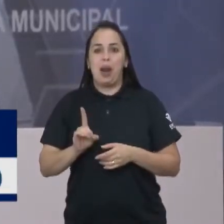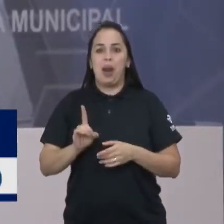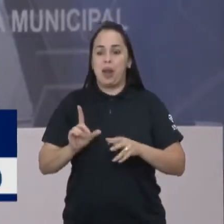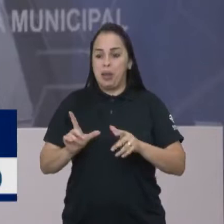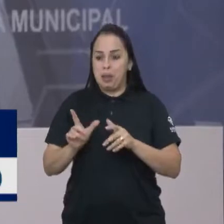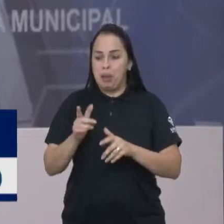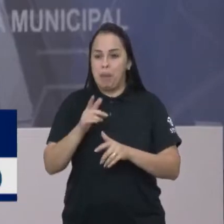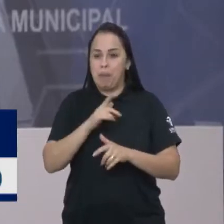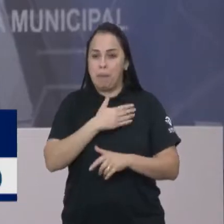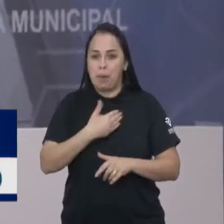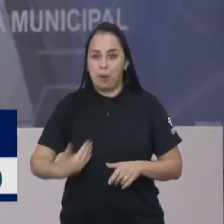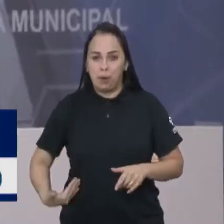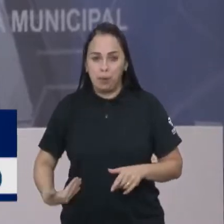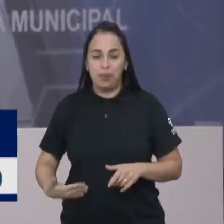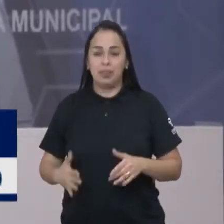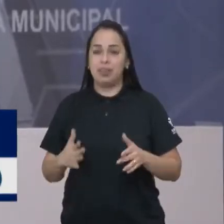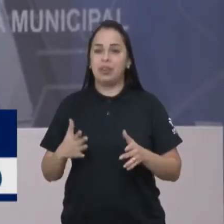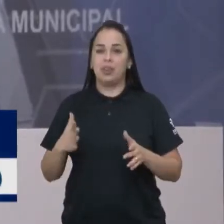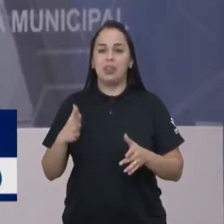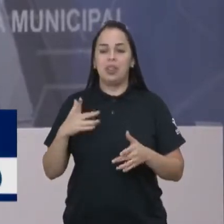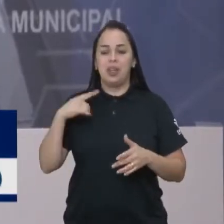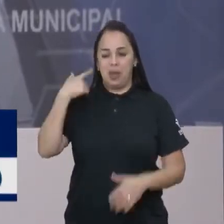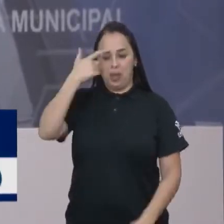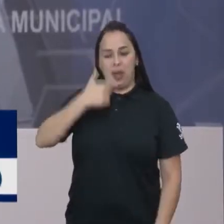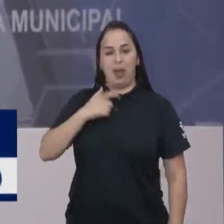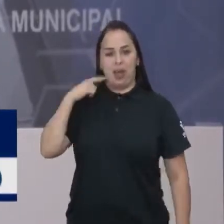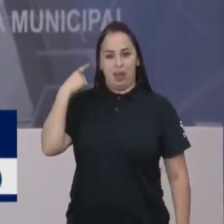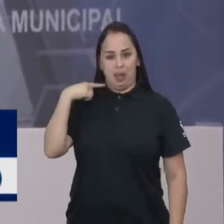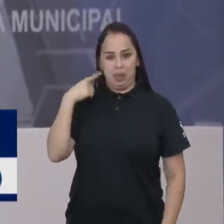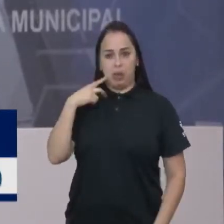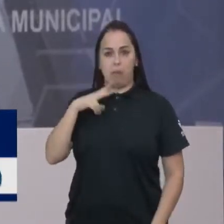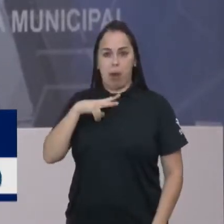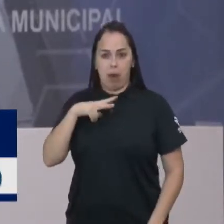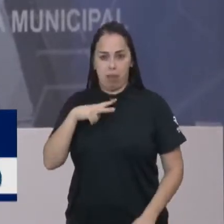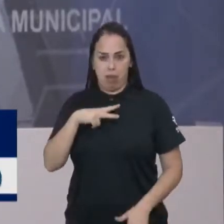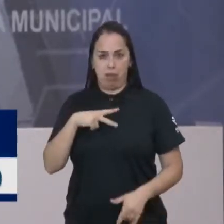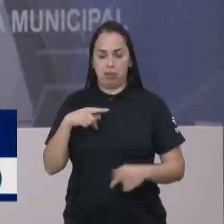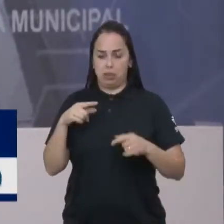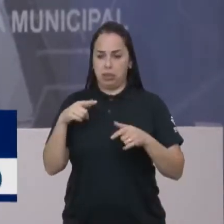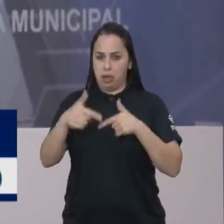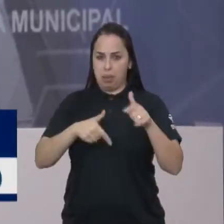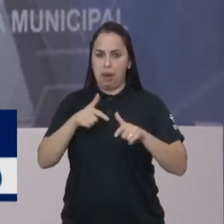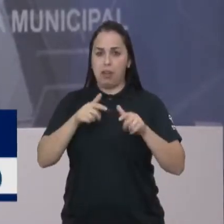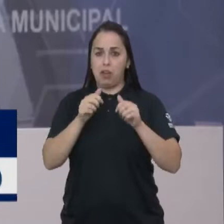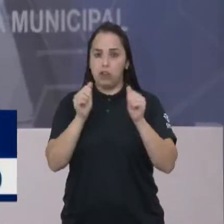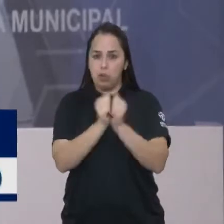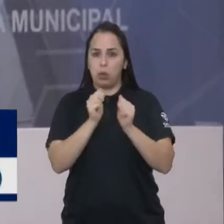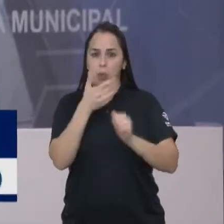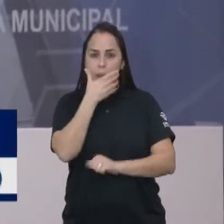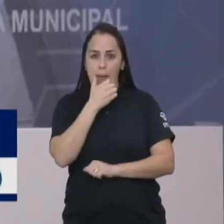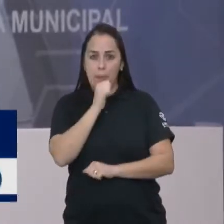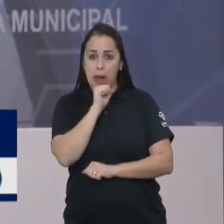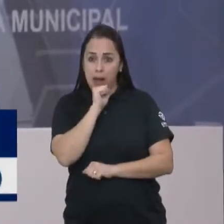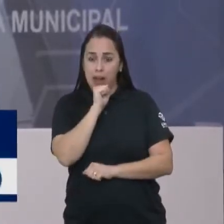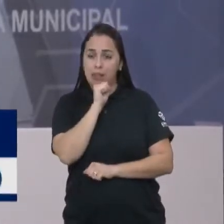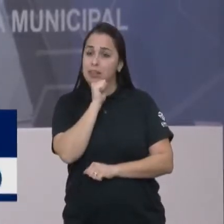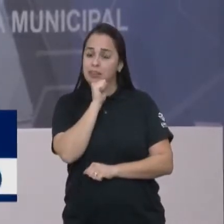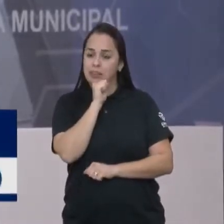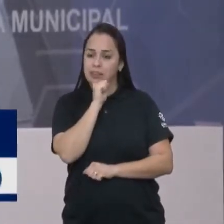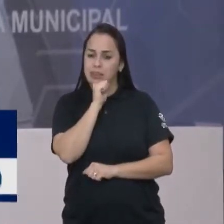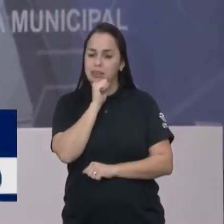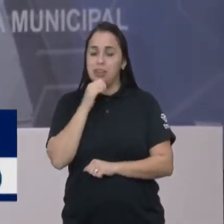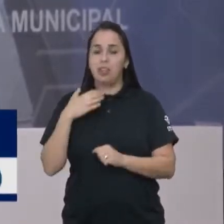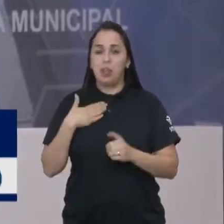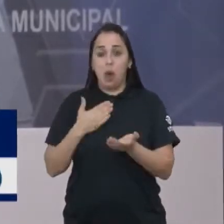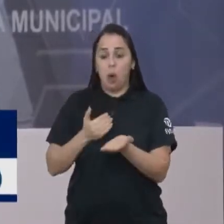pública. Eu era um advogado particular, tinha um escritório junto com meu pai, 20 anos de advocacia, e entrei